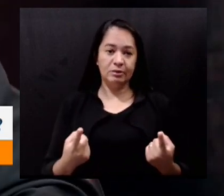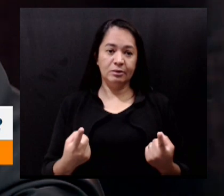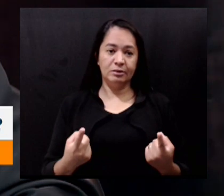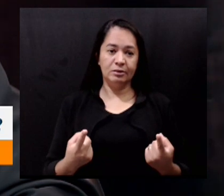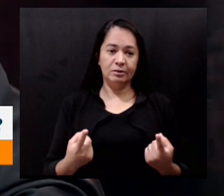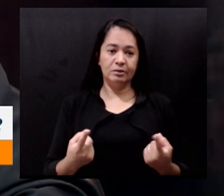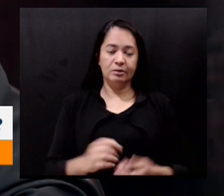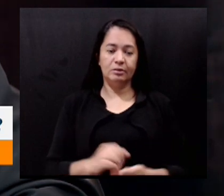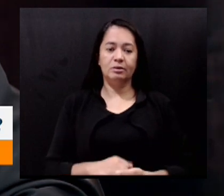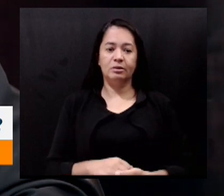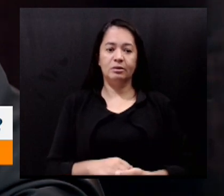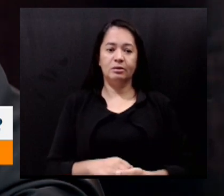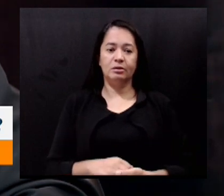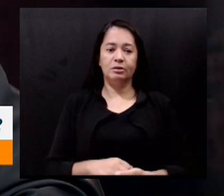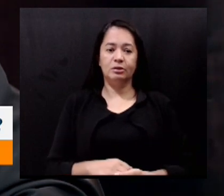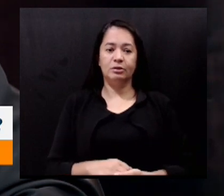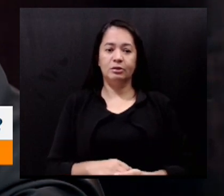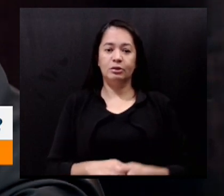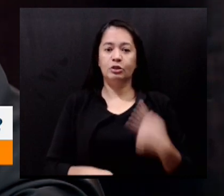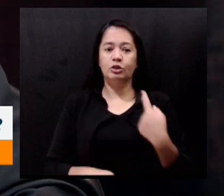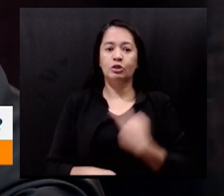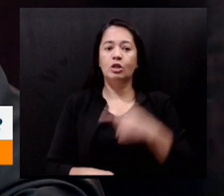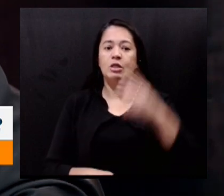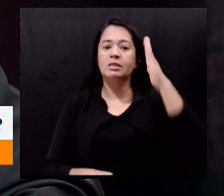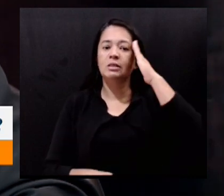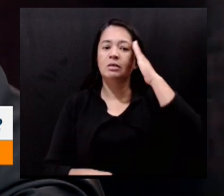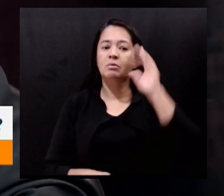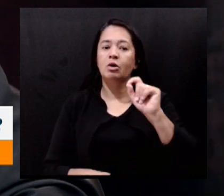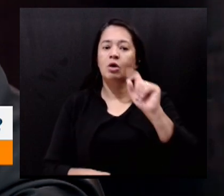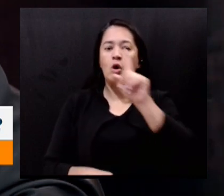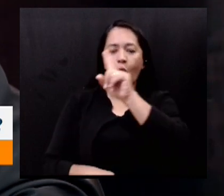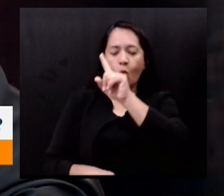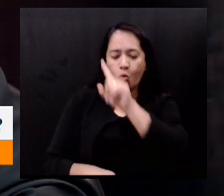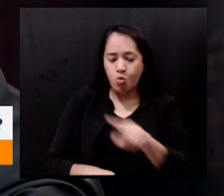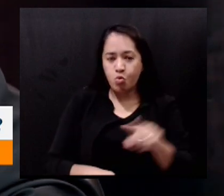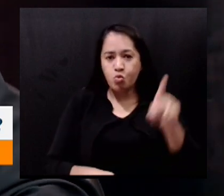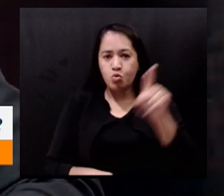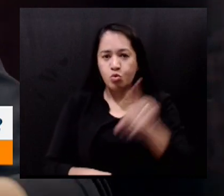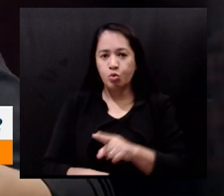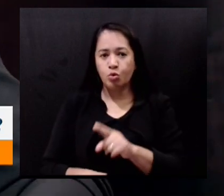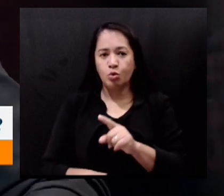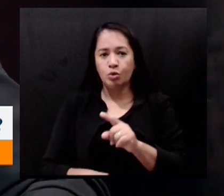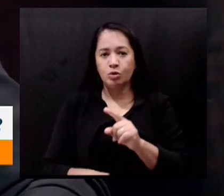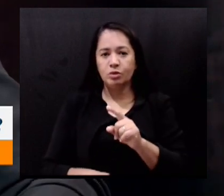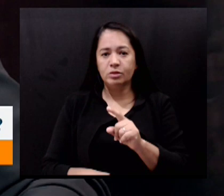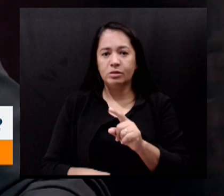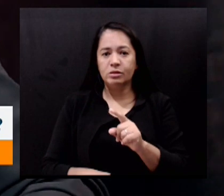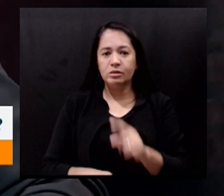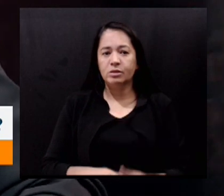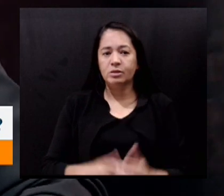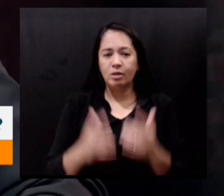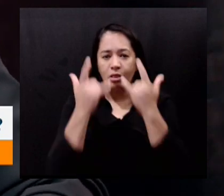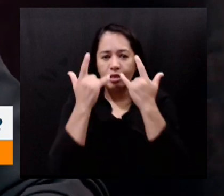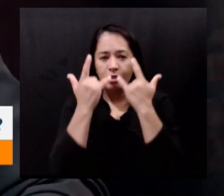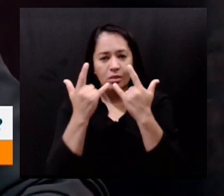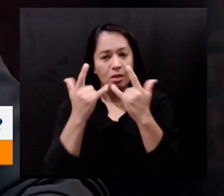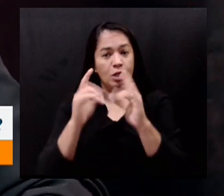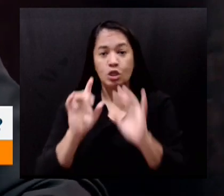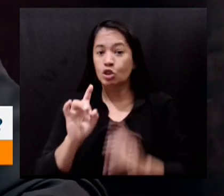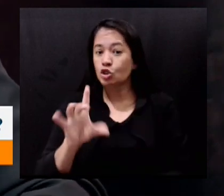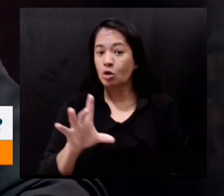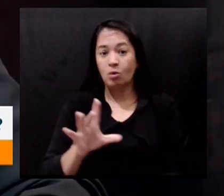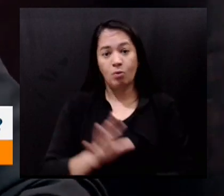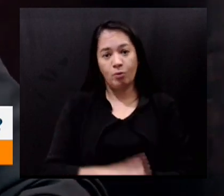gente sabe que o cancelamento acaba sendo ilusório, né, porque na verdade não traz